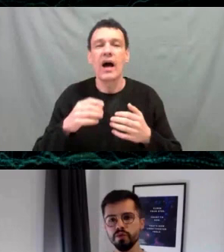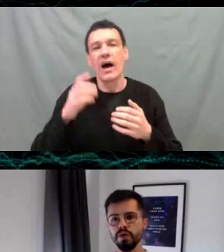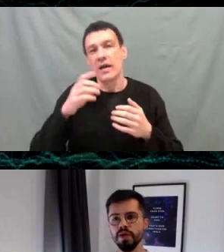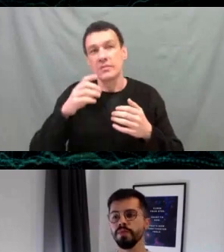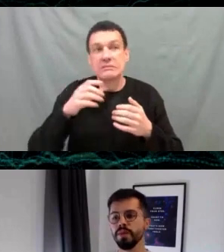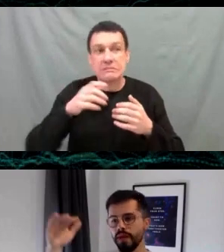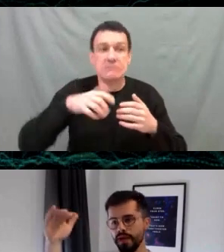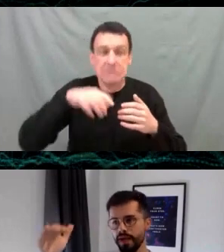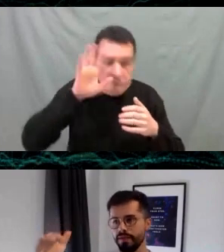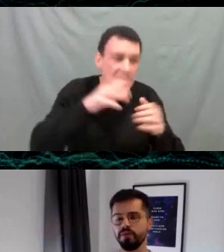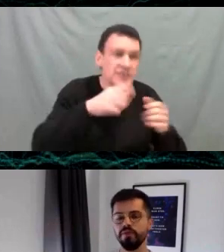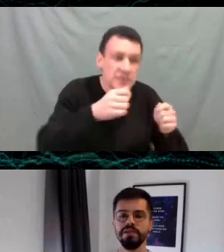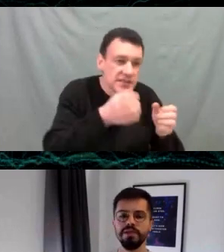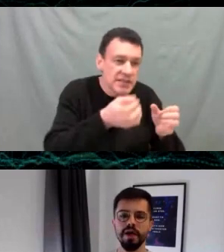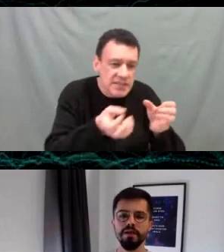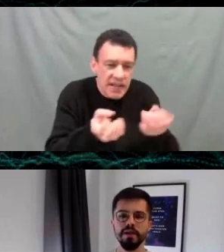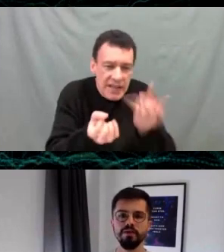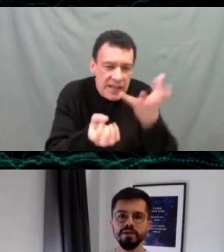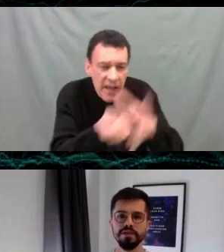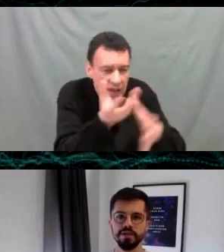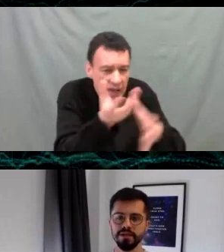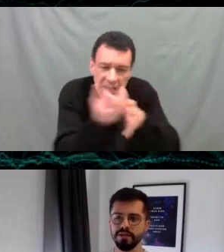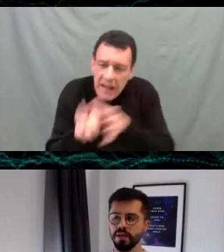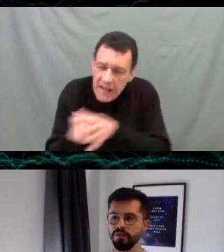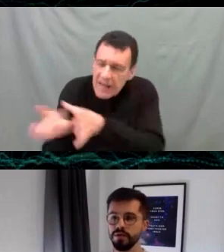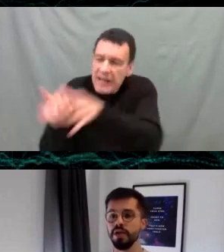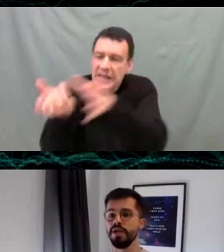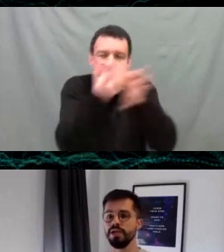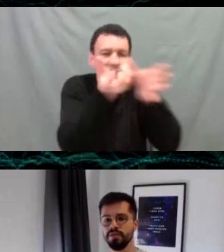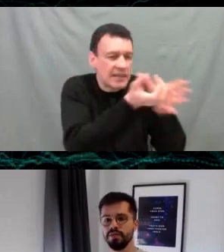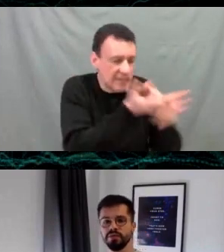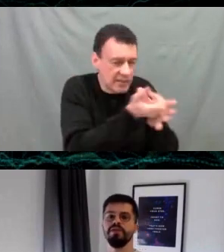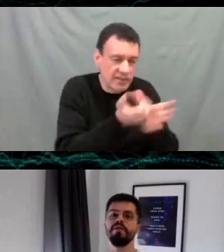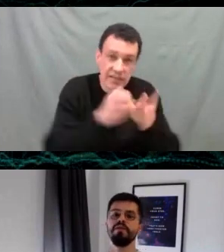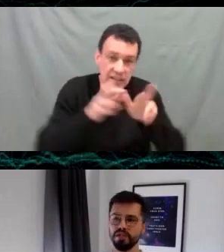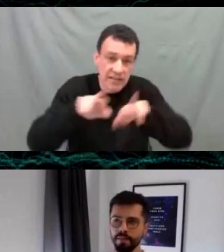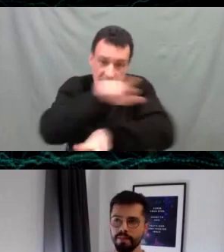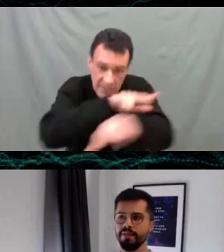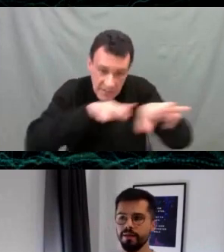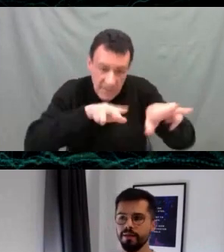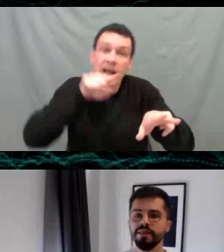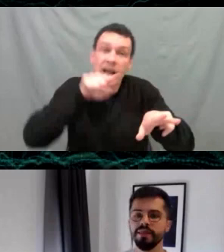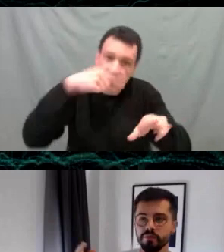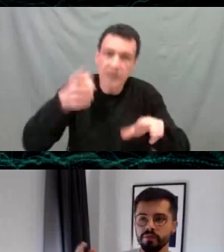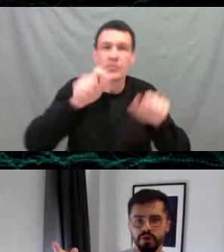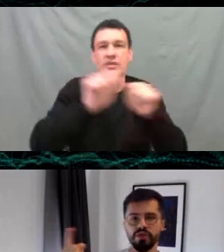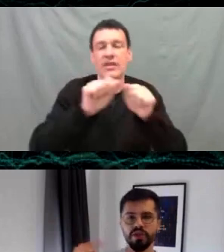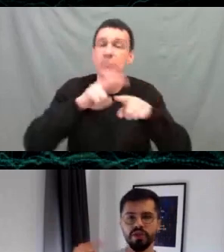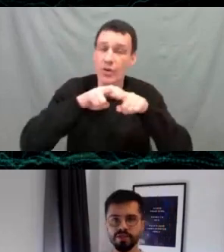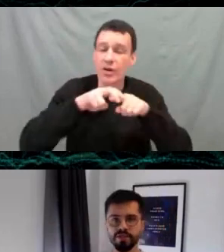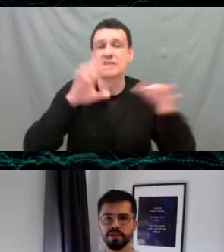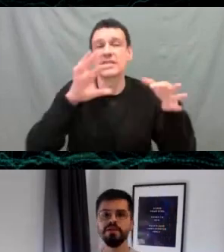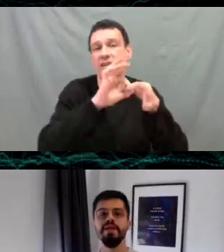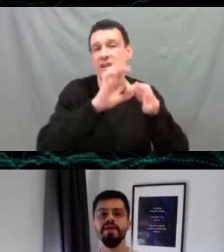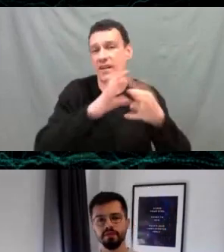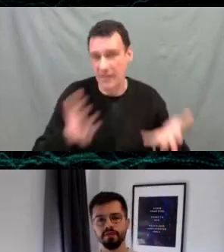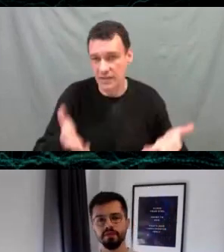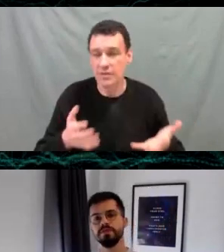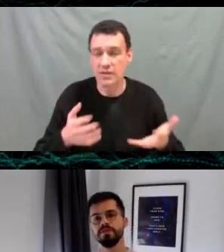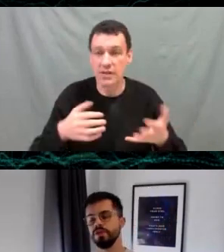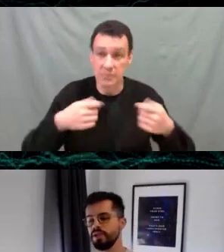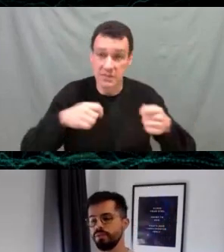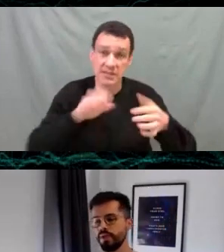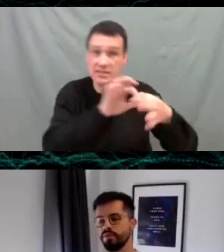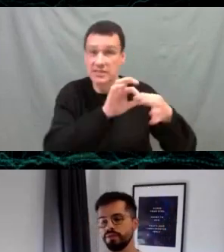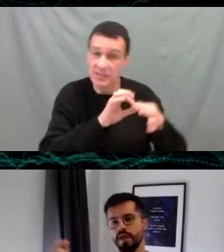coisas que você vai ter que construir e criar dentro desse dentro desse desse arquivos e às vezes você tem que fazer chamada das funções de testes